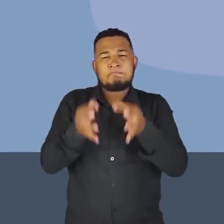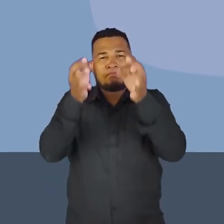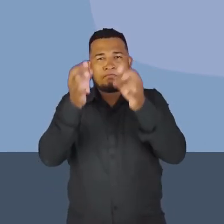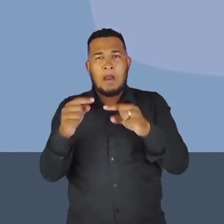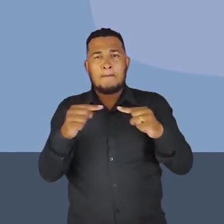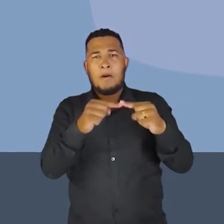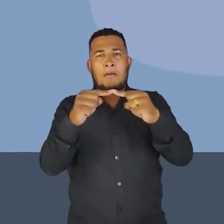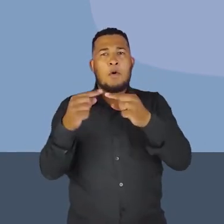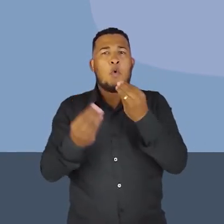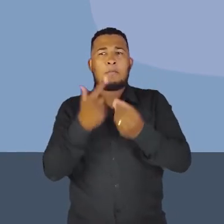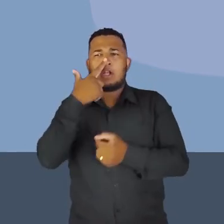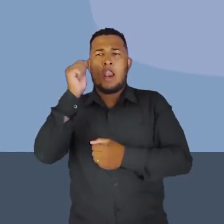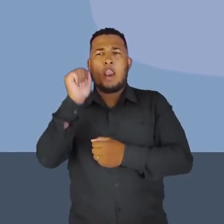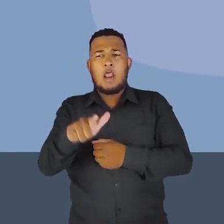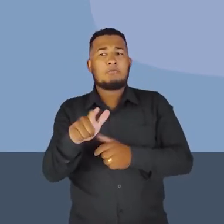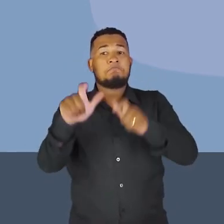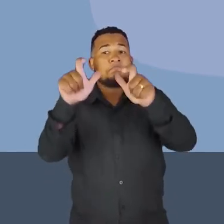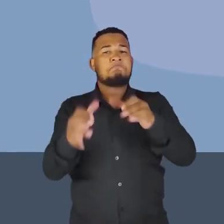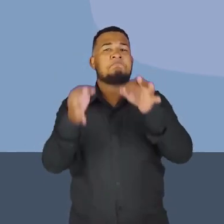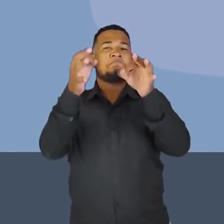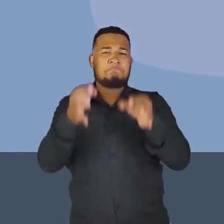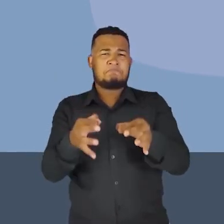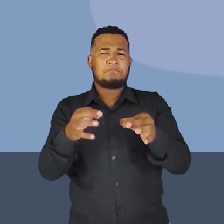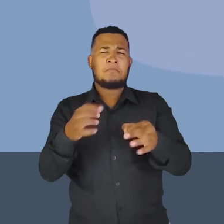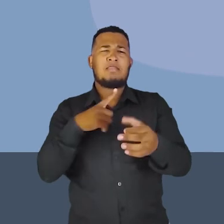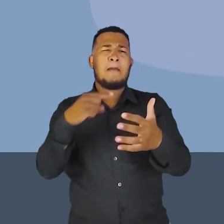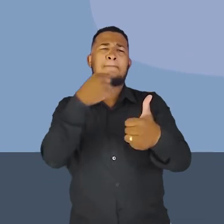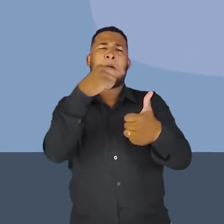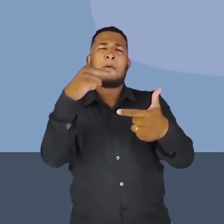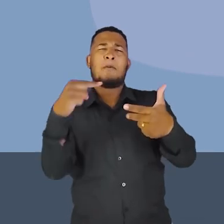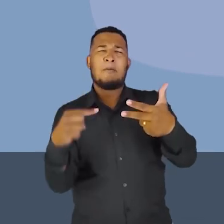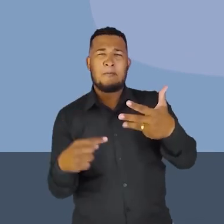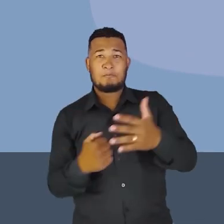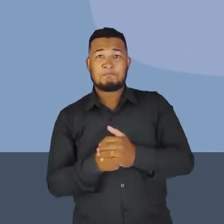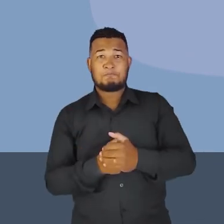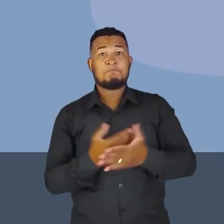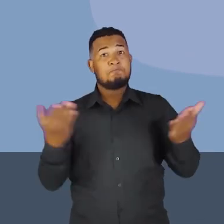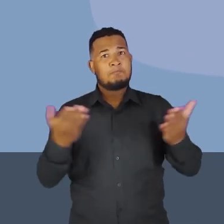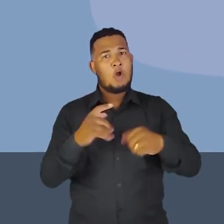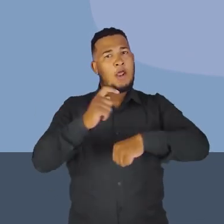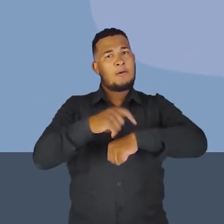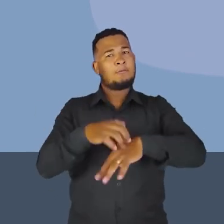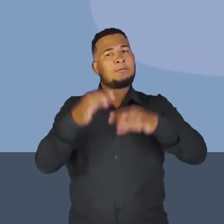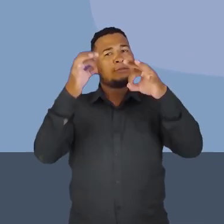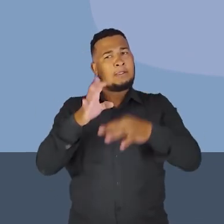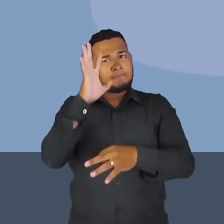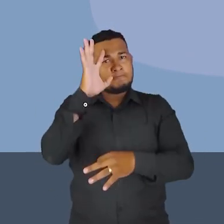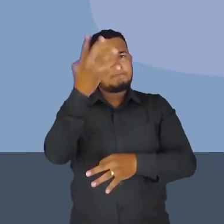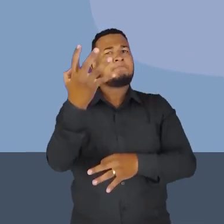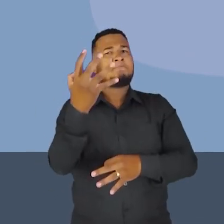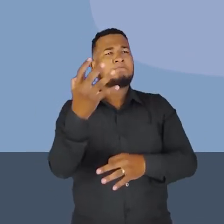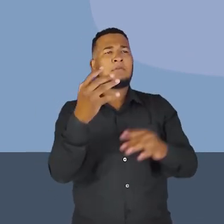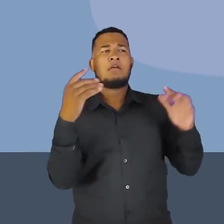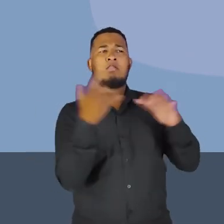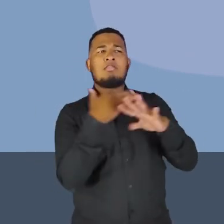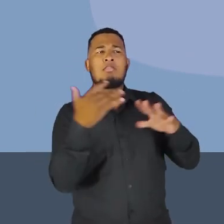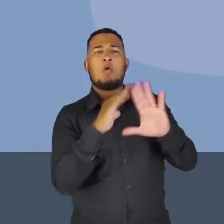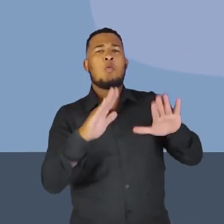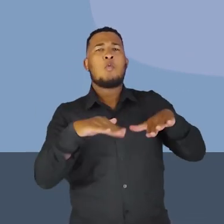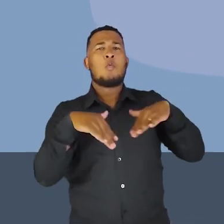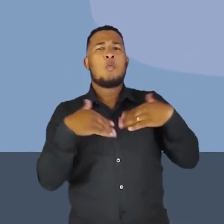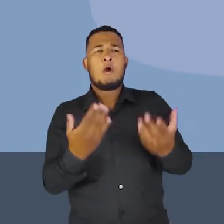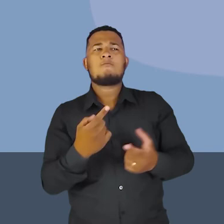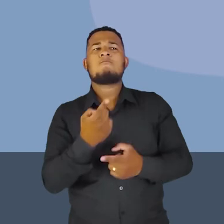de resíduos sólidos, entre tantos outros. Este é o momento de tomar uma decisão. Em qual cidade e país